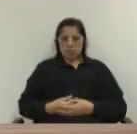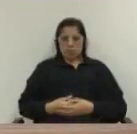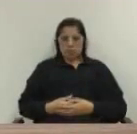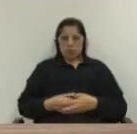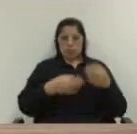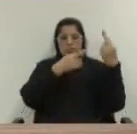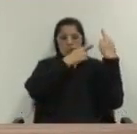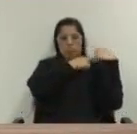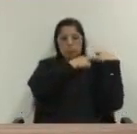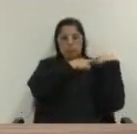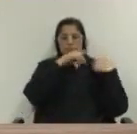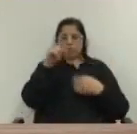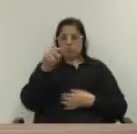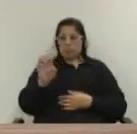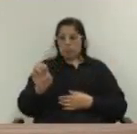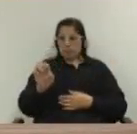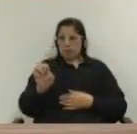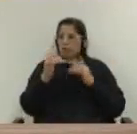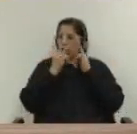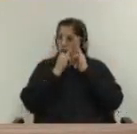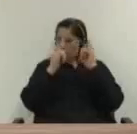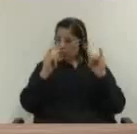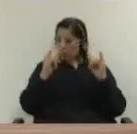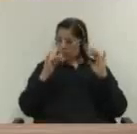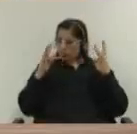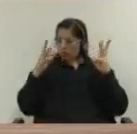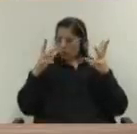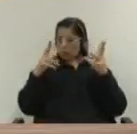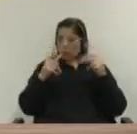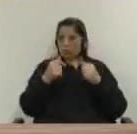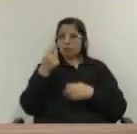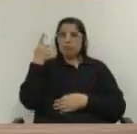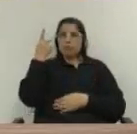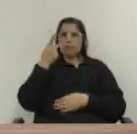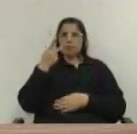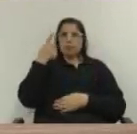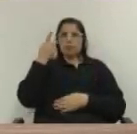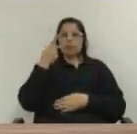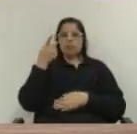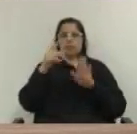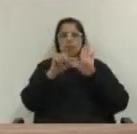Bernardo. Eu comunico a todos os senhores vereadores que a